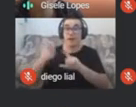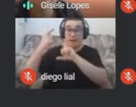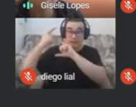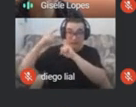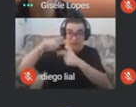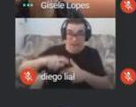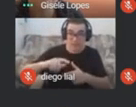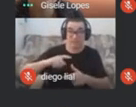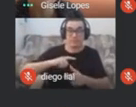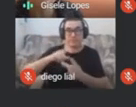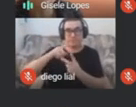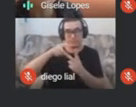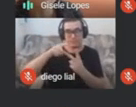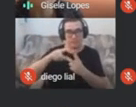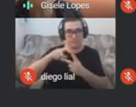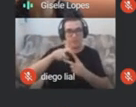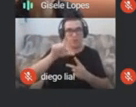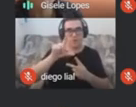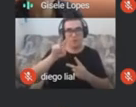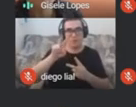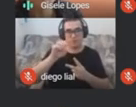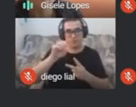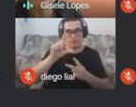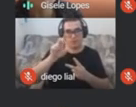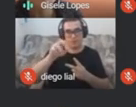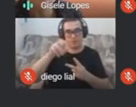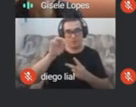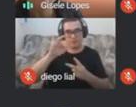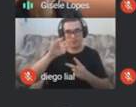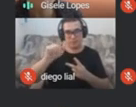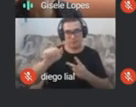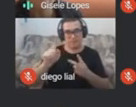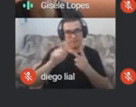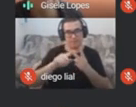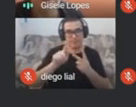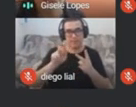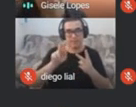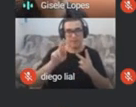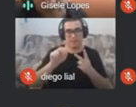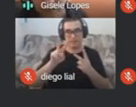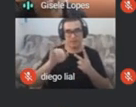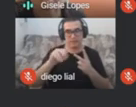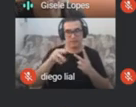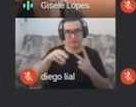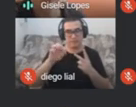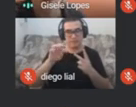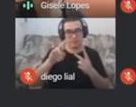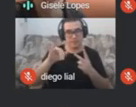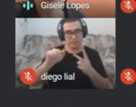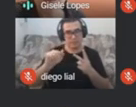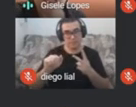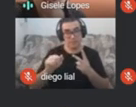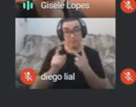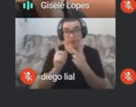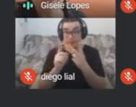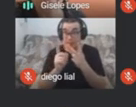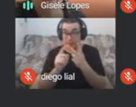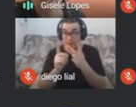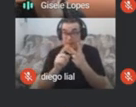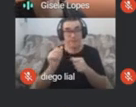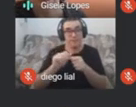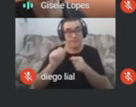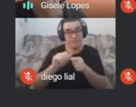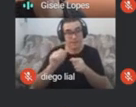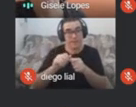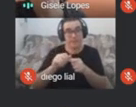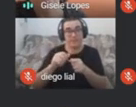e a gravimetria. Então, nesse caso, nós fazemos macroanálises. O que significa isso? Significa que nós,